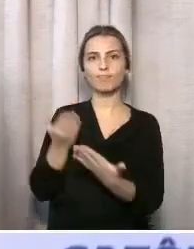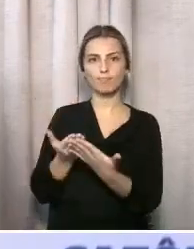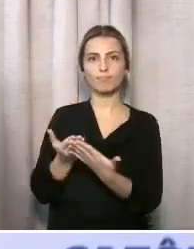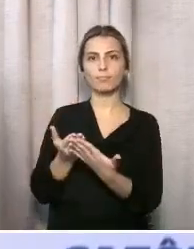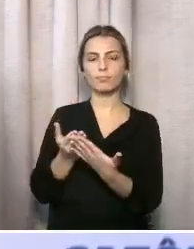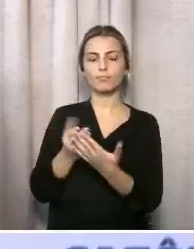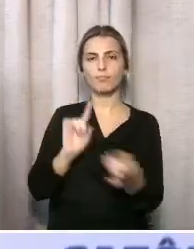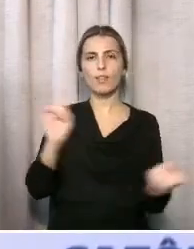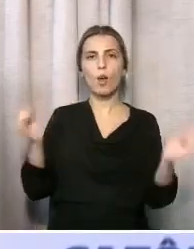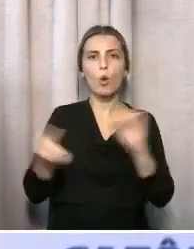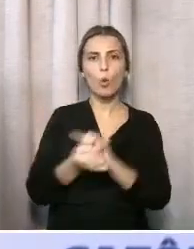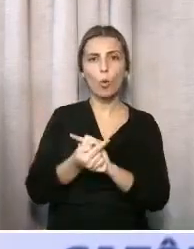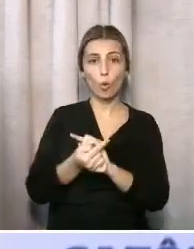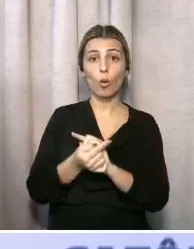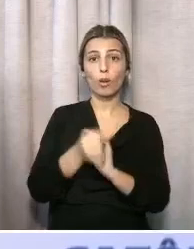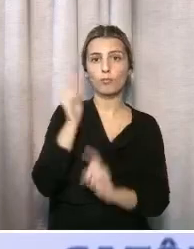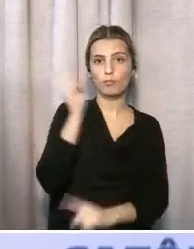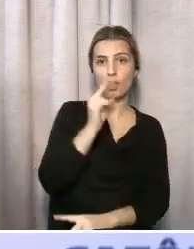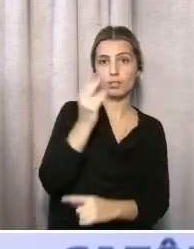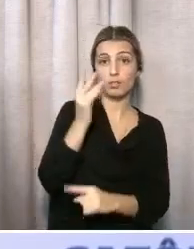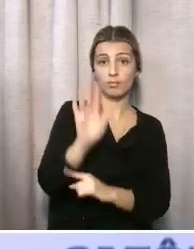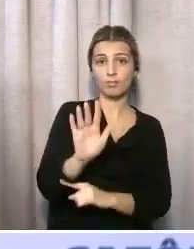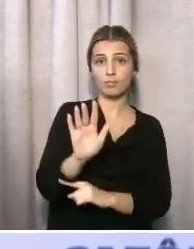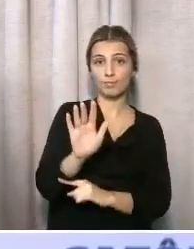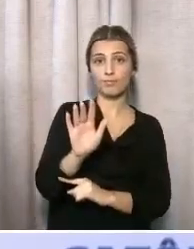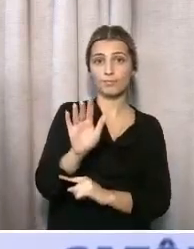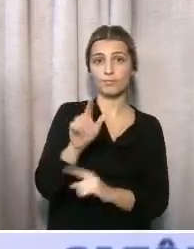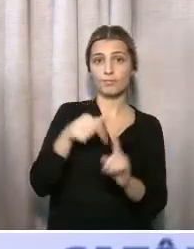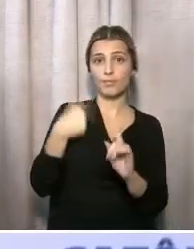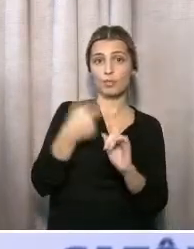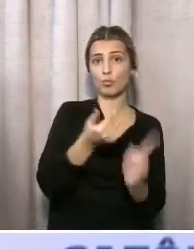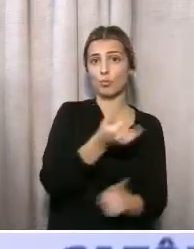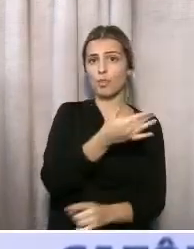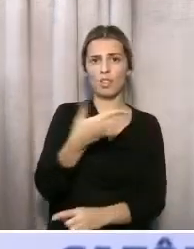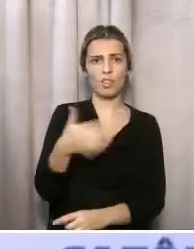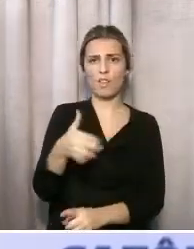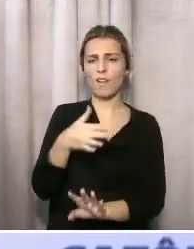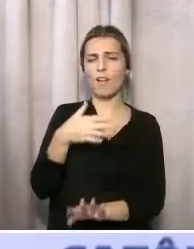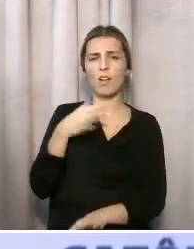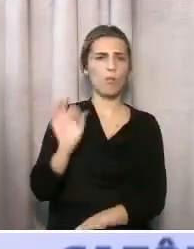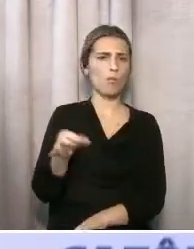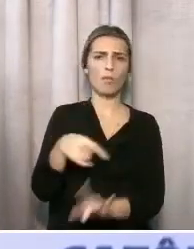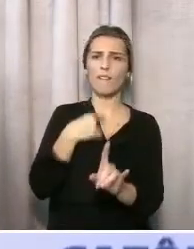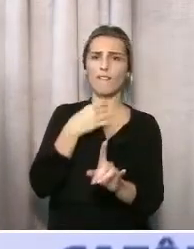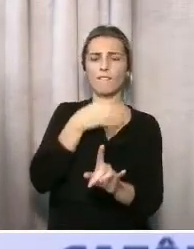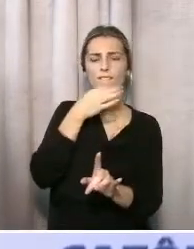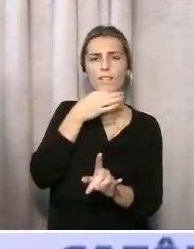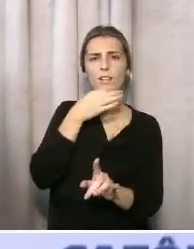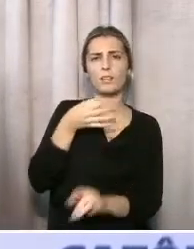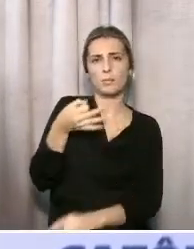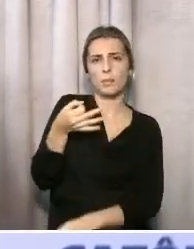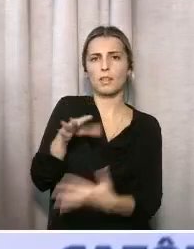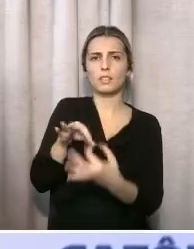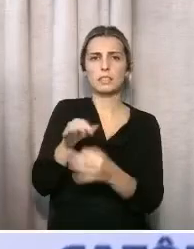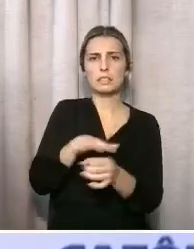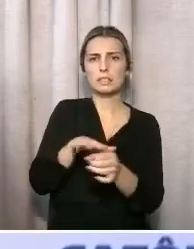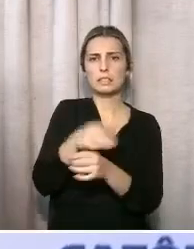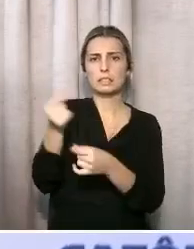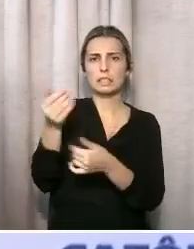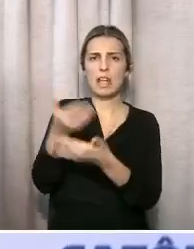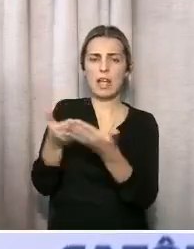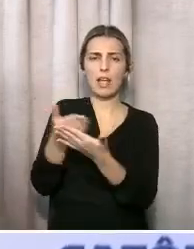outros partidos ao contrário do PSD que em 2011 e não vale a pena estarem sempre a falar da situação financeira em que o país estava em